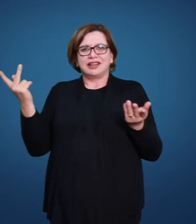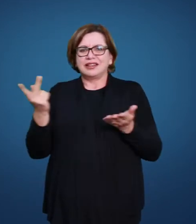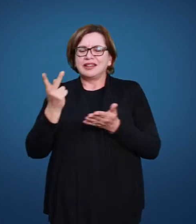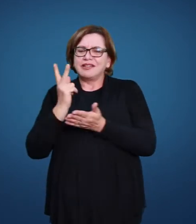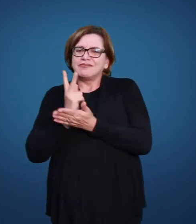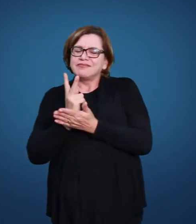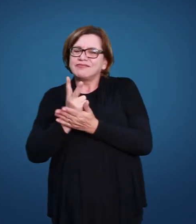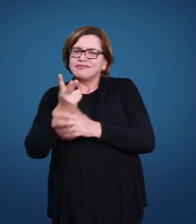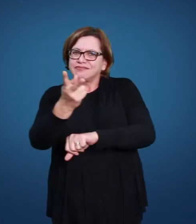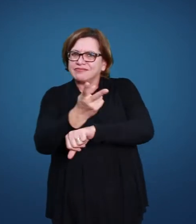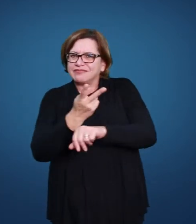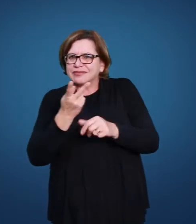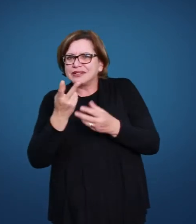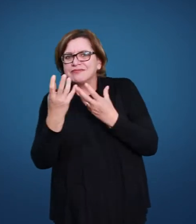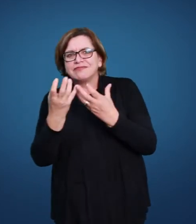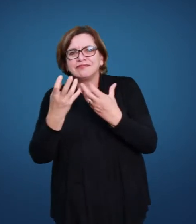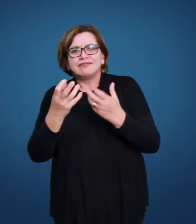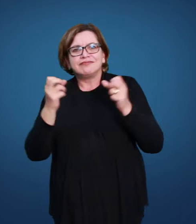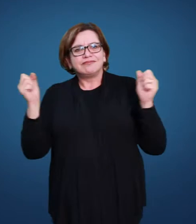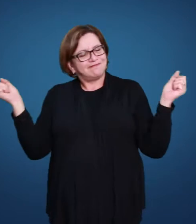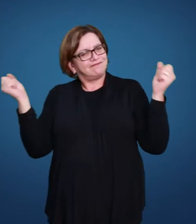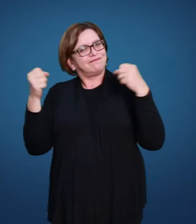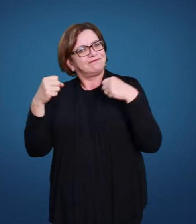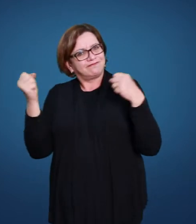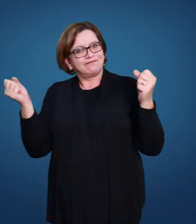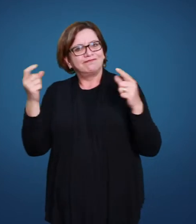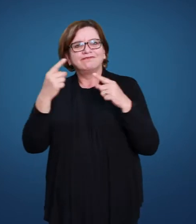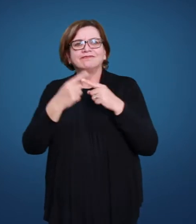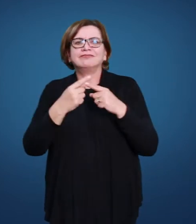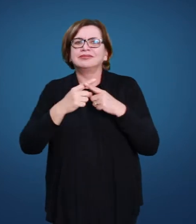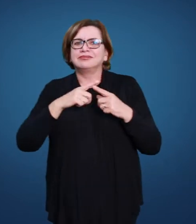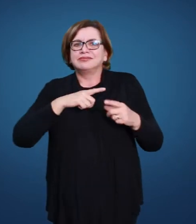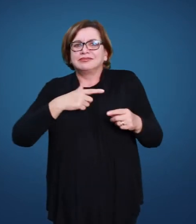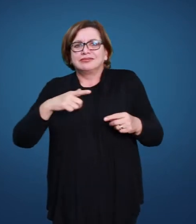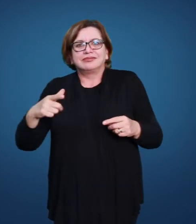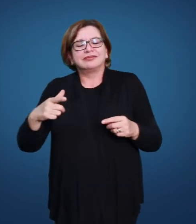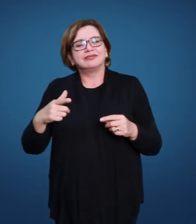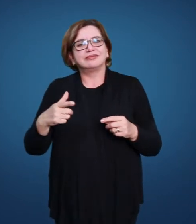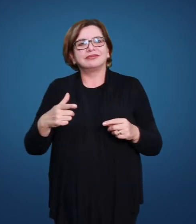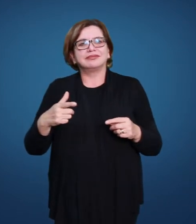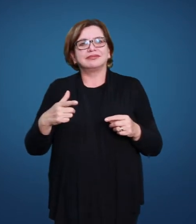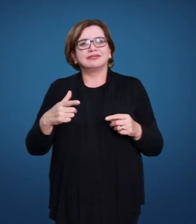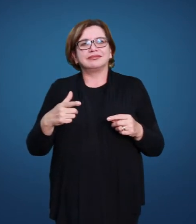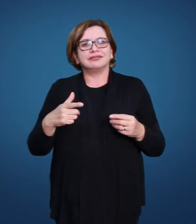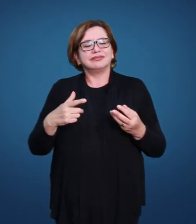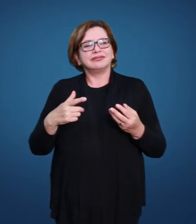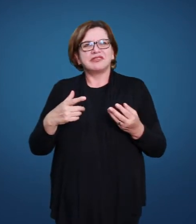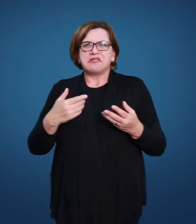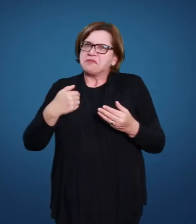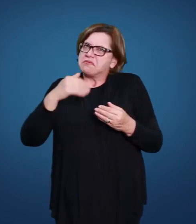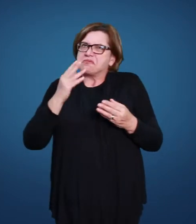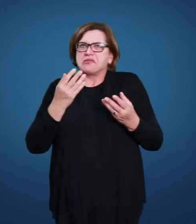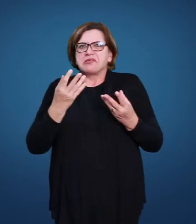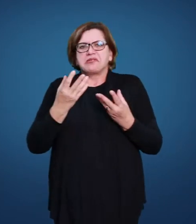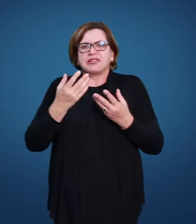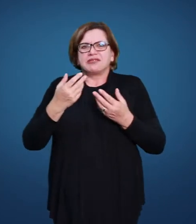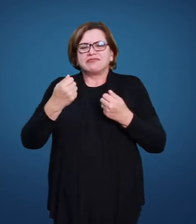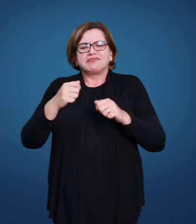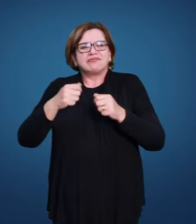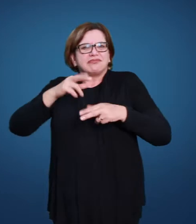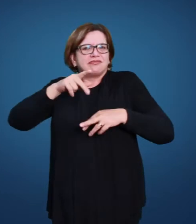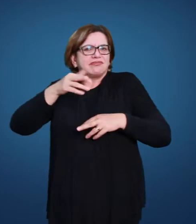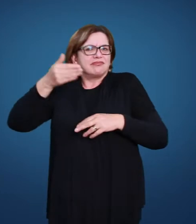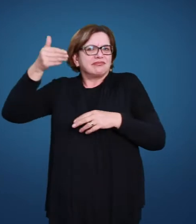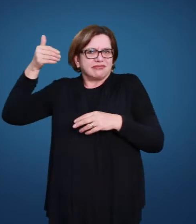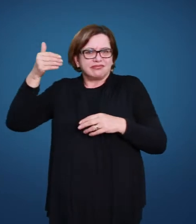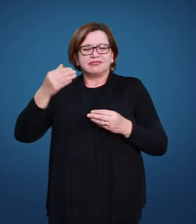buscamos cada vez mais pelo exercício físico, tendo em vista que não temos mais tantas necessidades como o